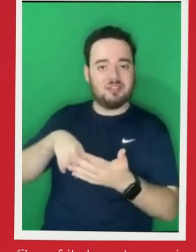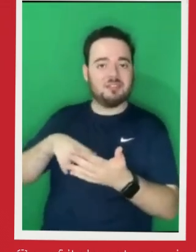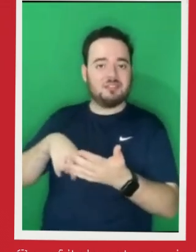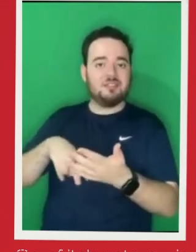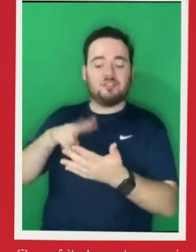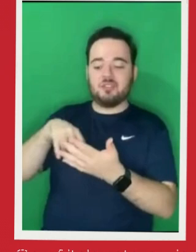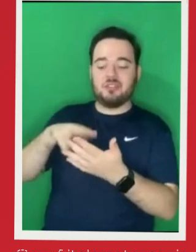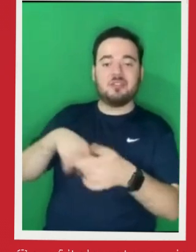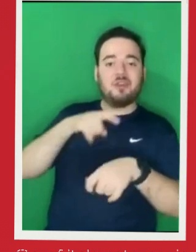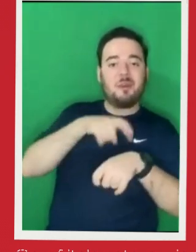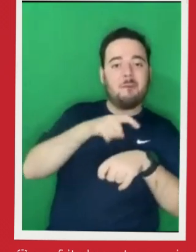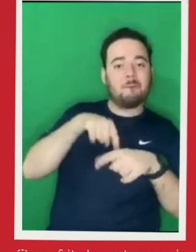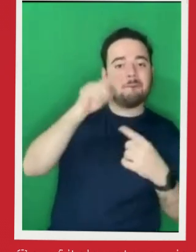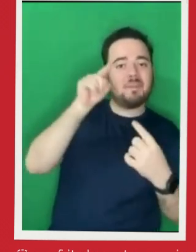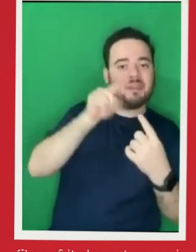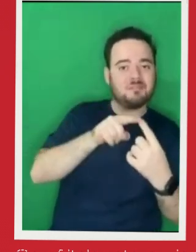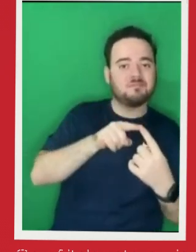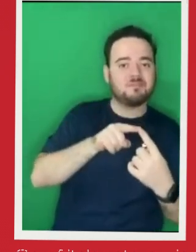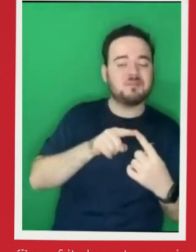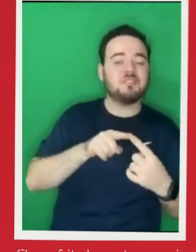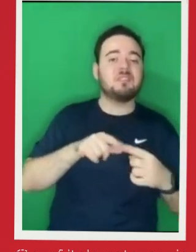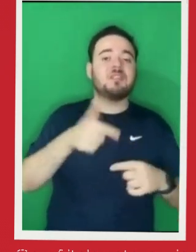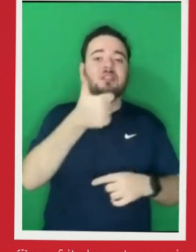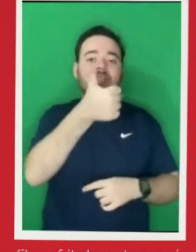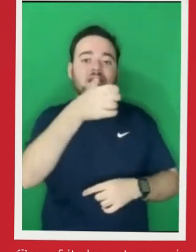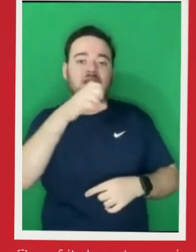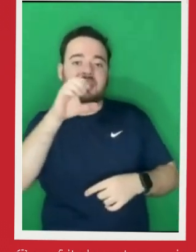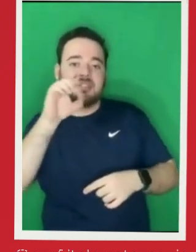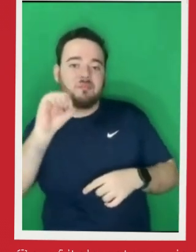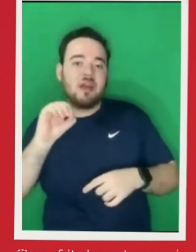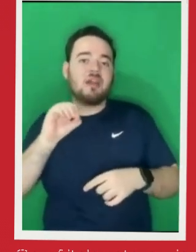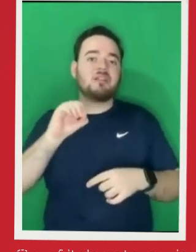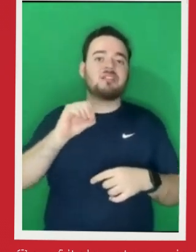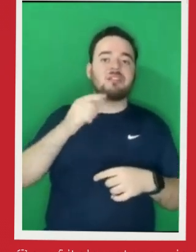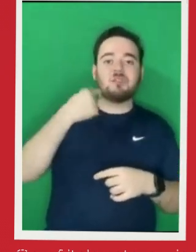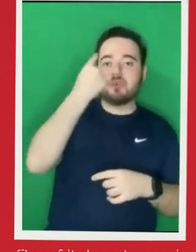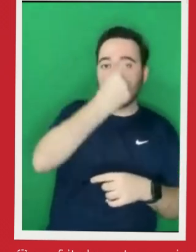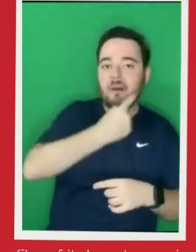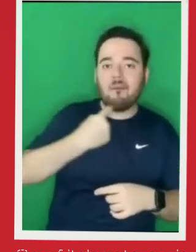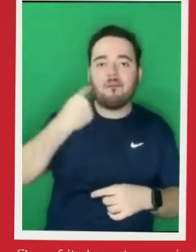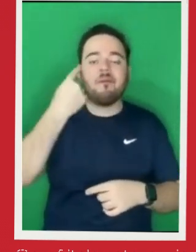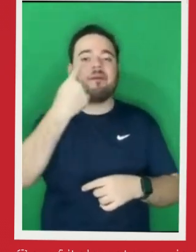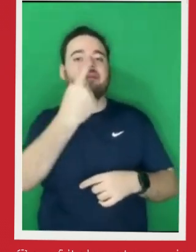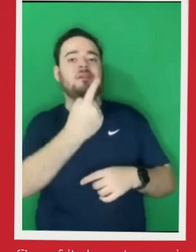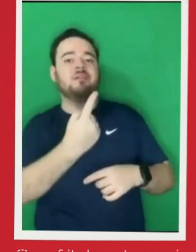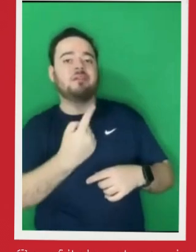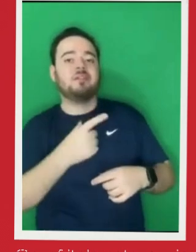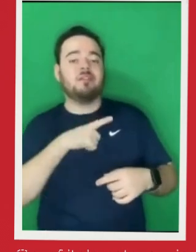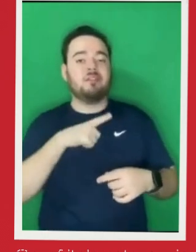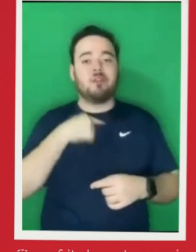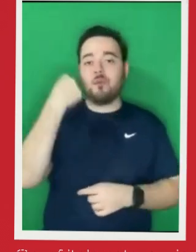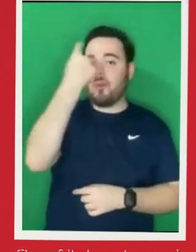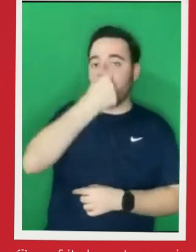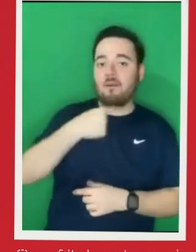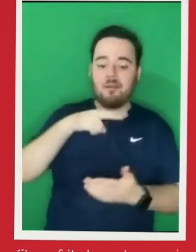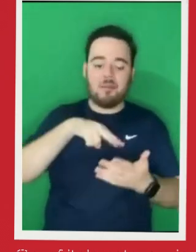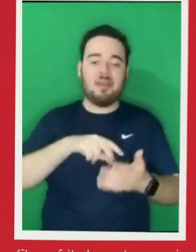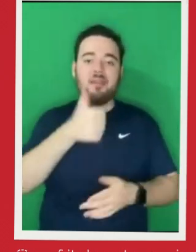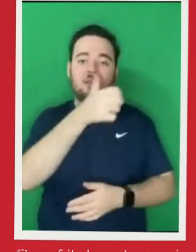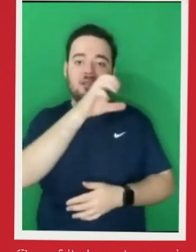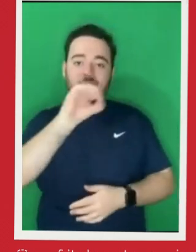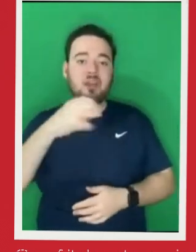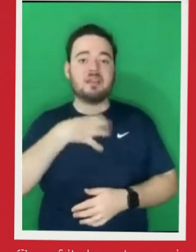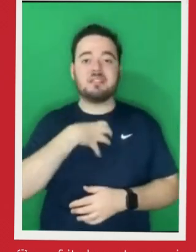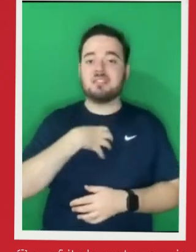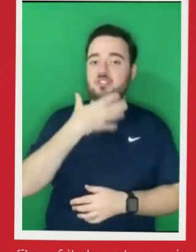consegue ler é a sua métrica de páginas. Você pode dizer 10 páginas dá meia hora, 10 páginas dá uma hora e eu tenho uma hora. É como você se